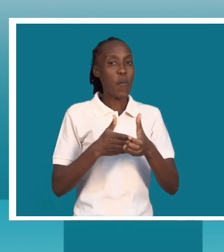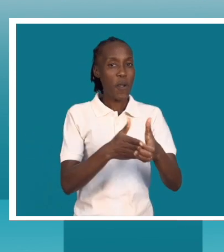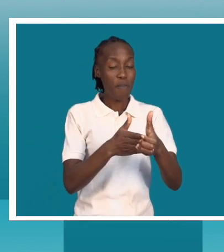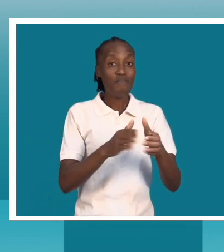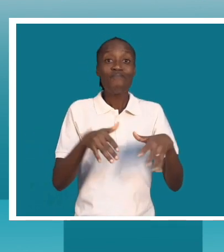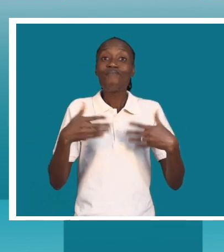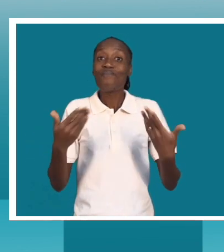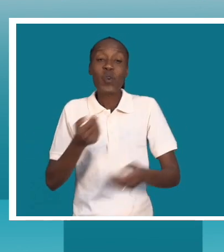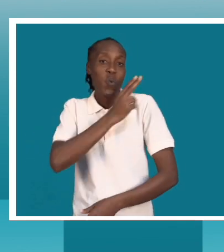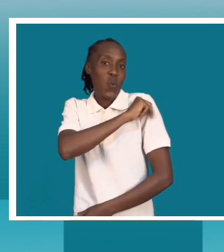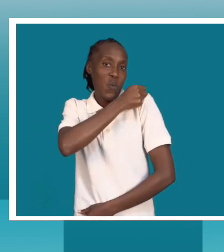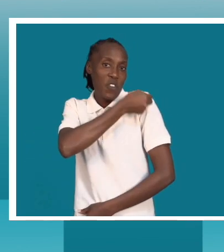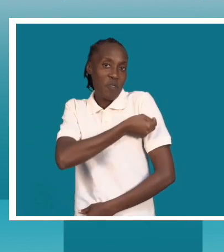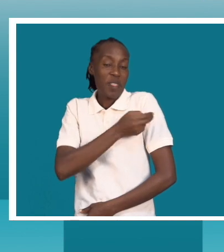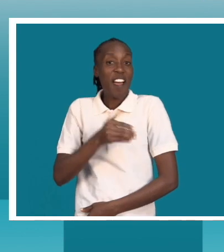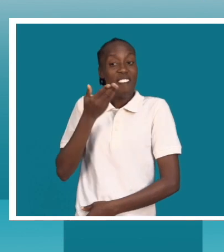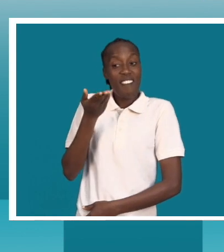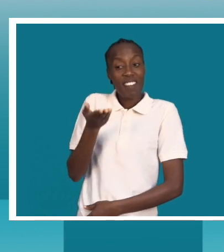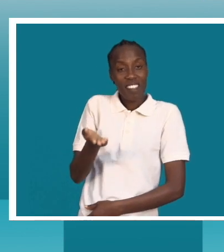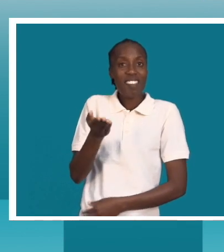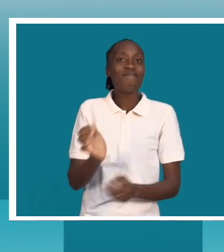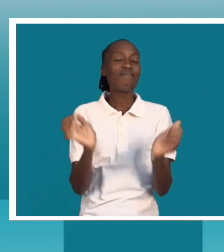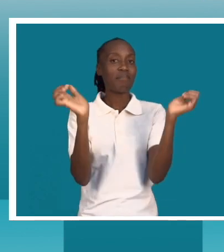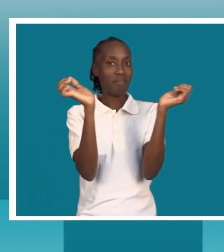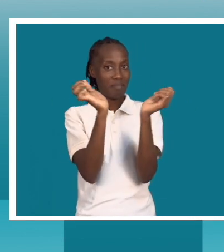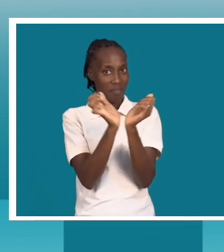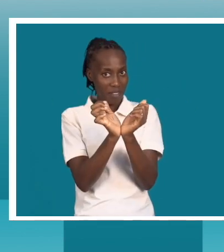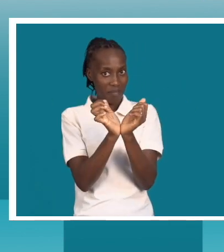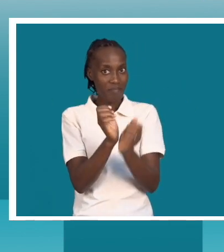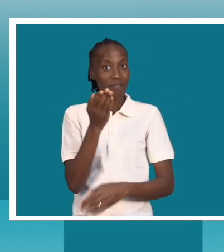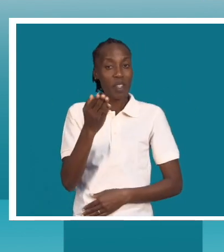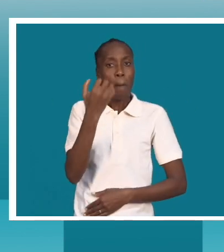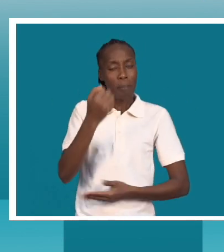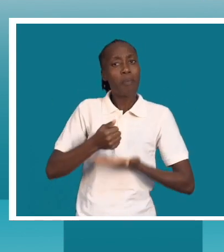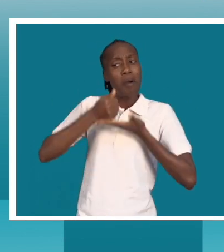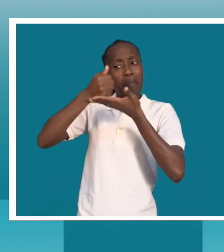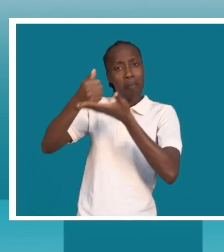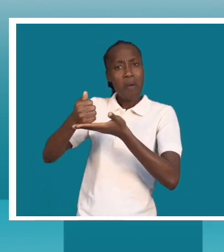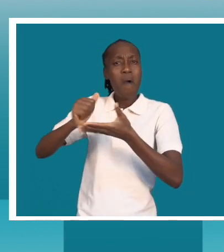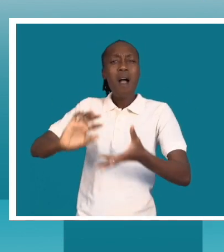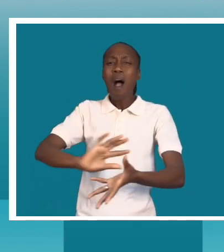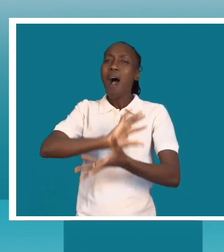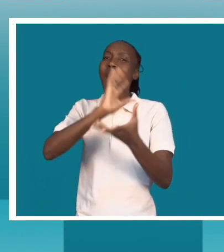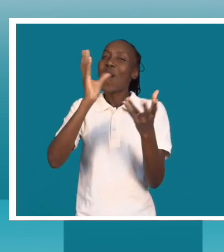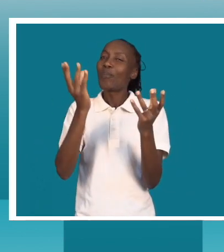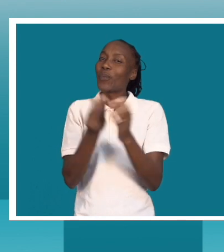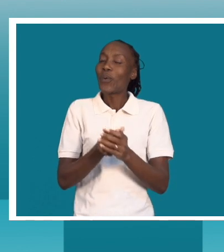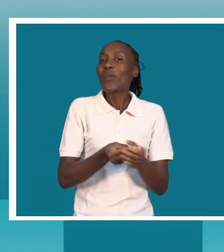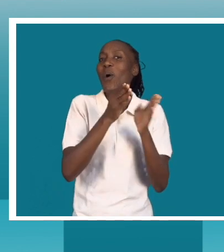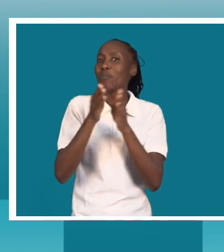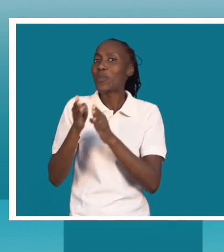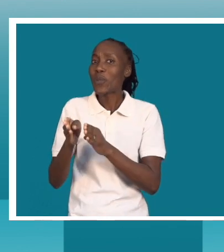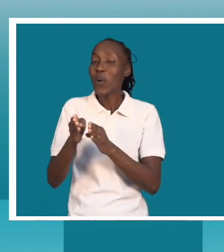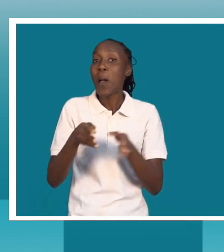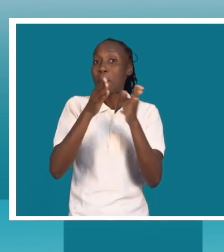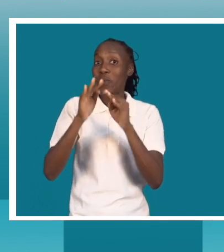acompanhamento é feito por via do posto médico, que temos um posto médico internamente que presta assistência a todos